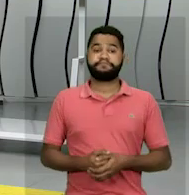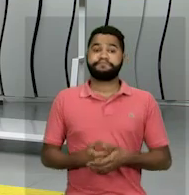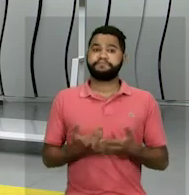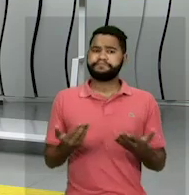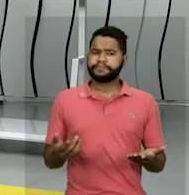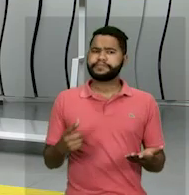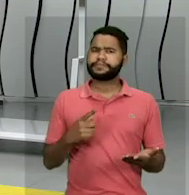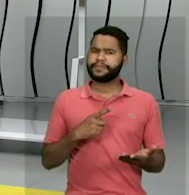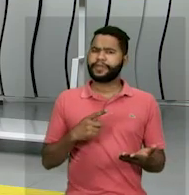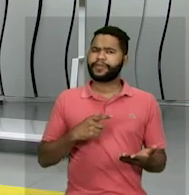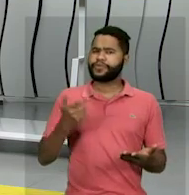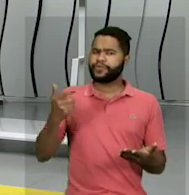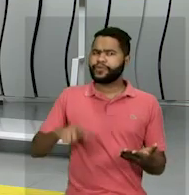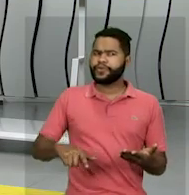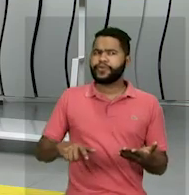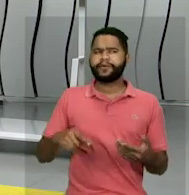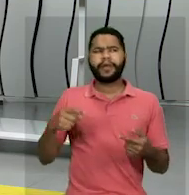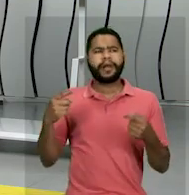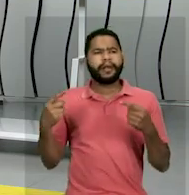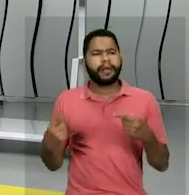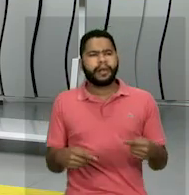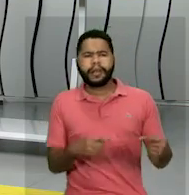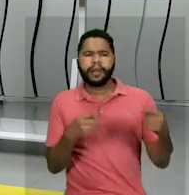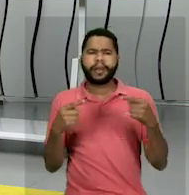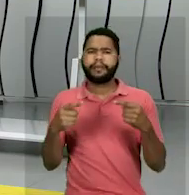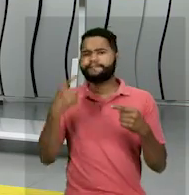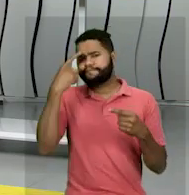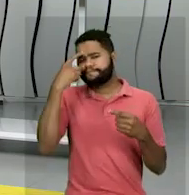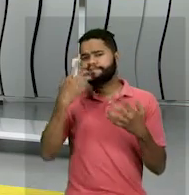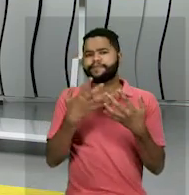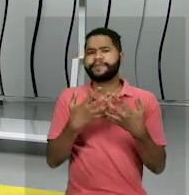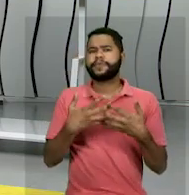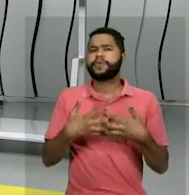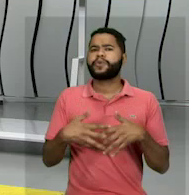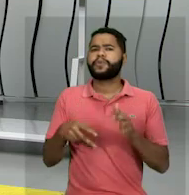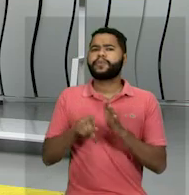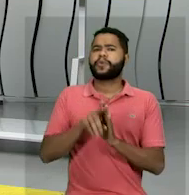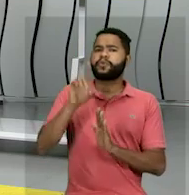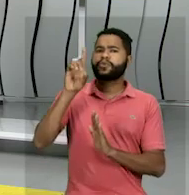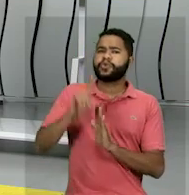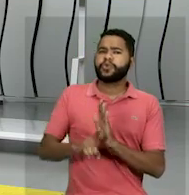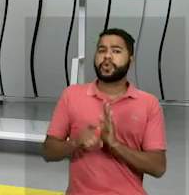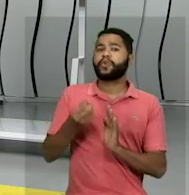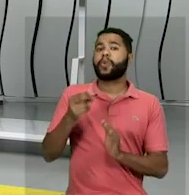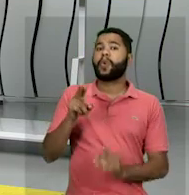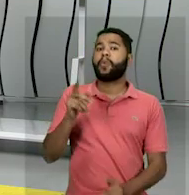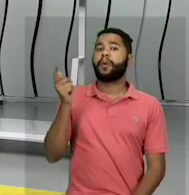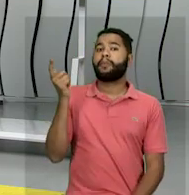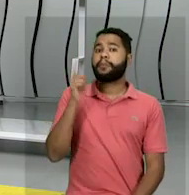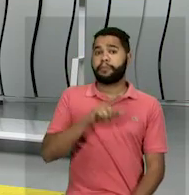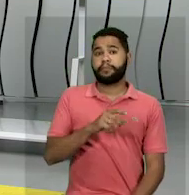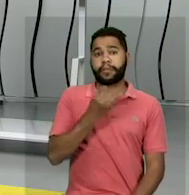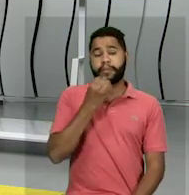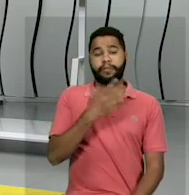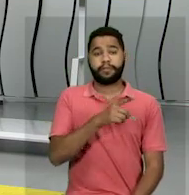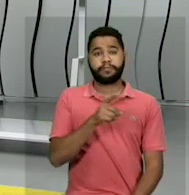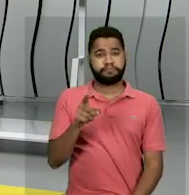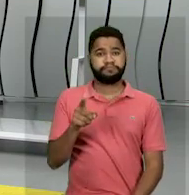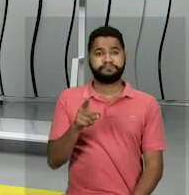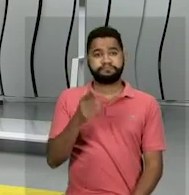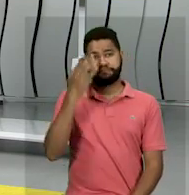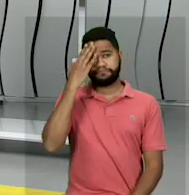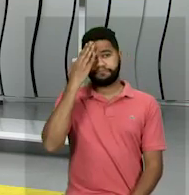gente tem aí novamente aquele debate, aquela reflexão sobre a concessão de direitos ou a conquista. Né? Vale a pena reforçar isso